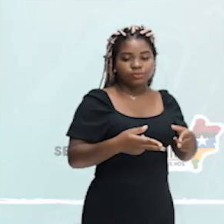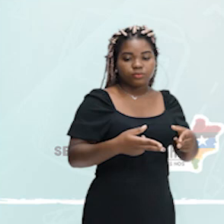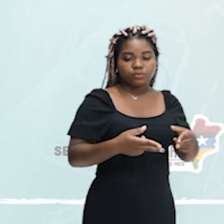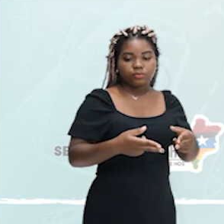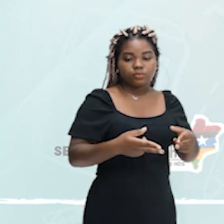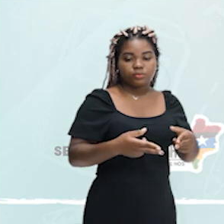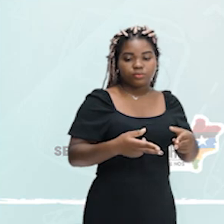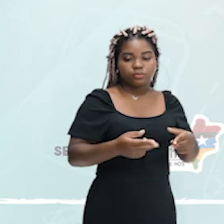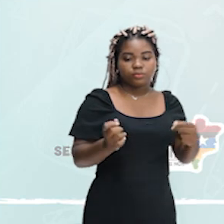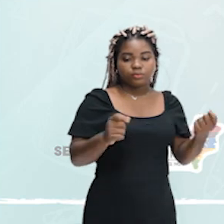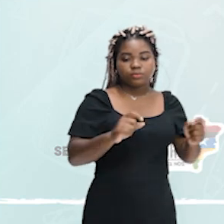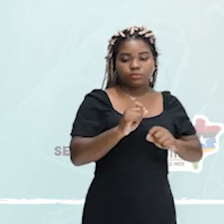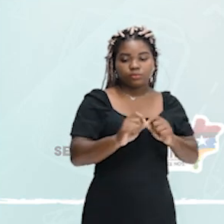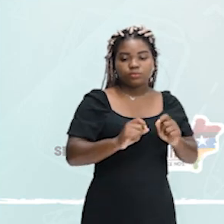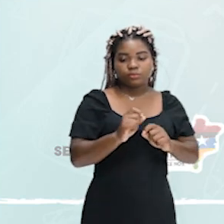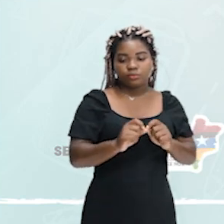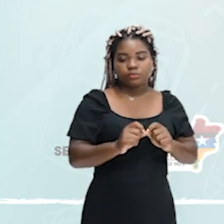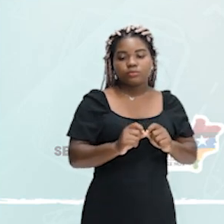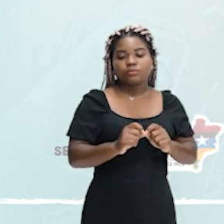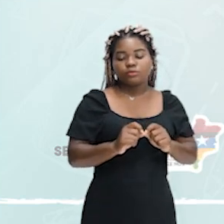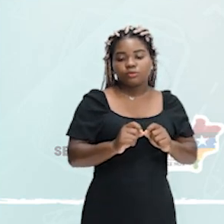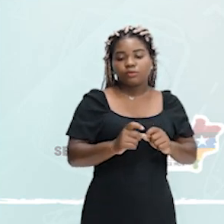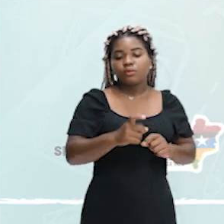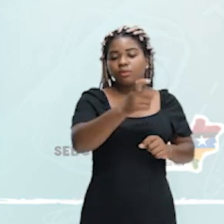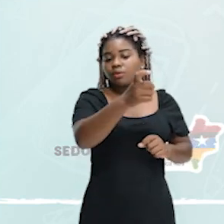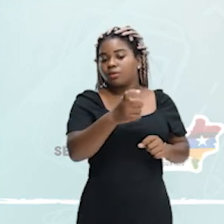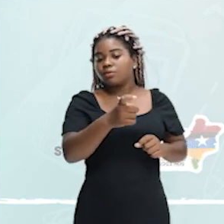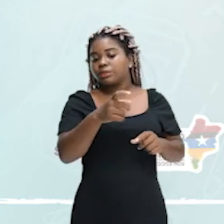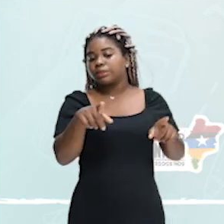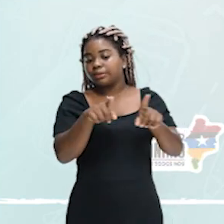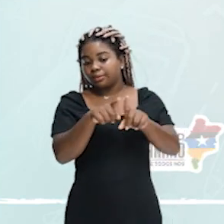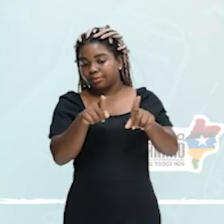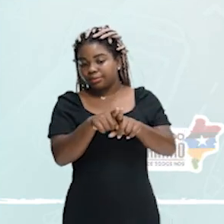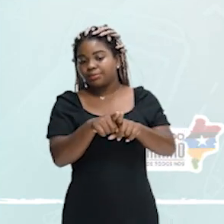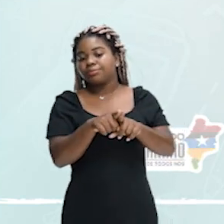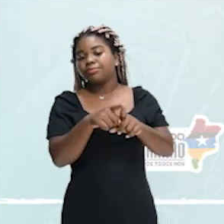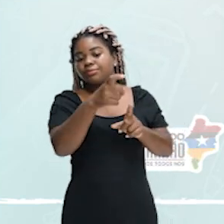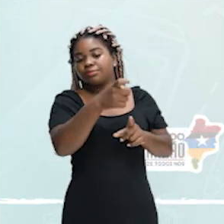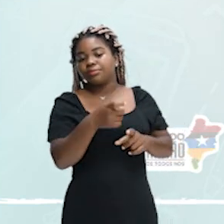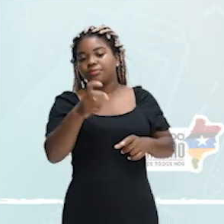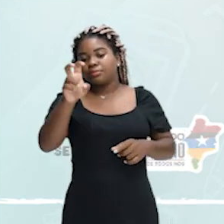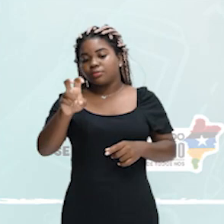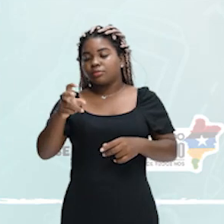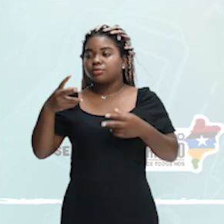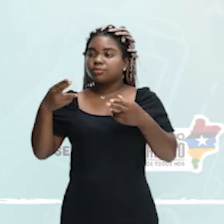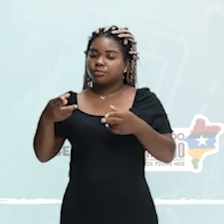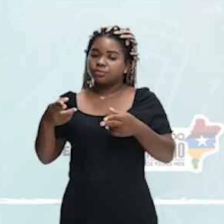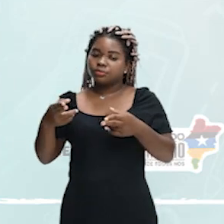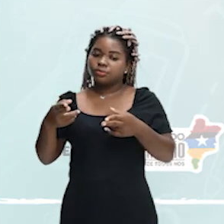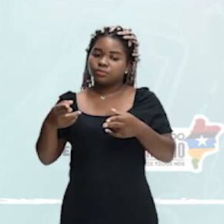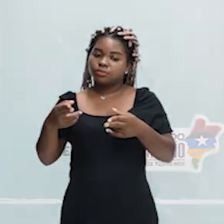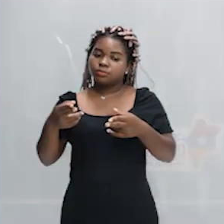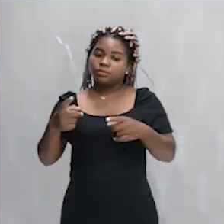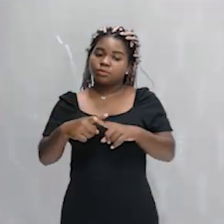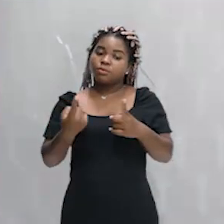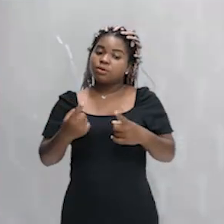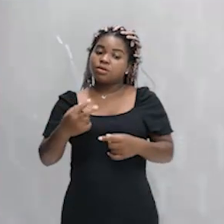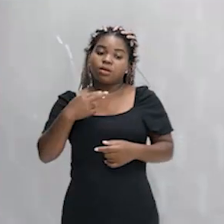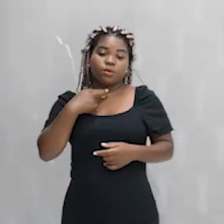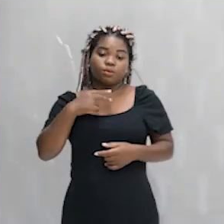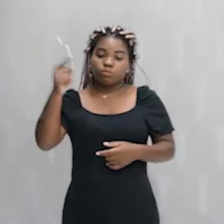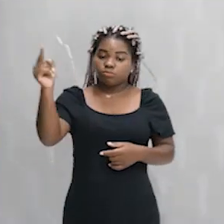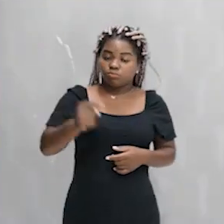posso automaticamente concluir que os expoentes também serão. Perceba um detalhe, eu não posso cortar